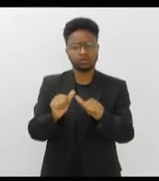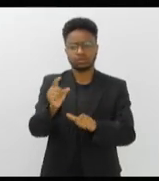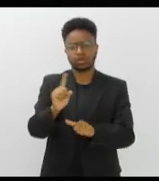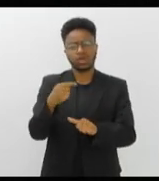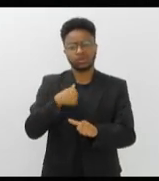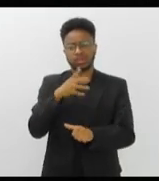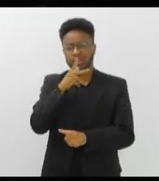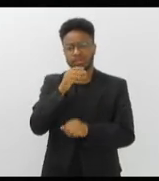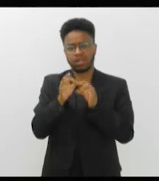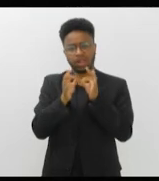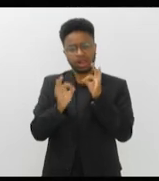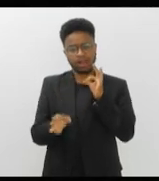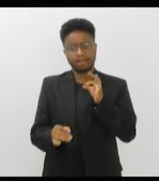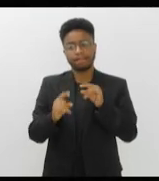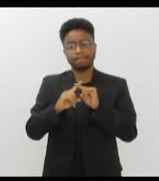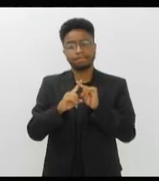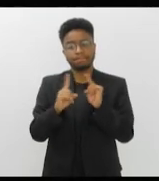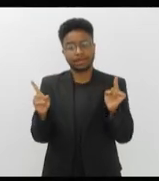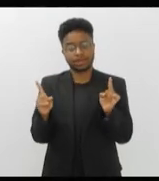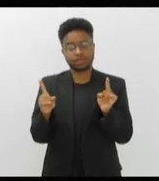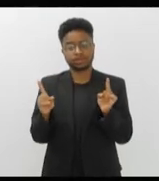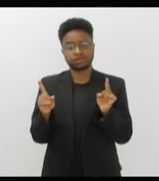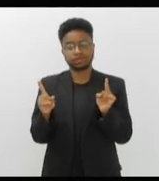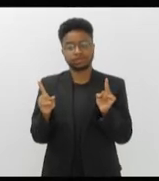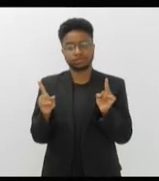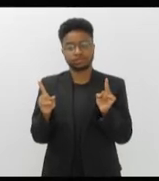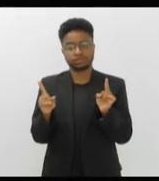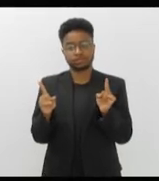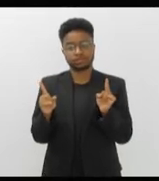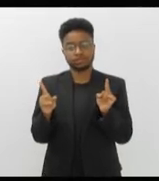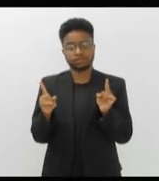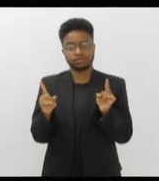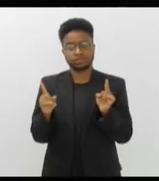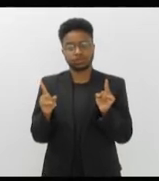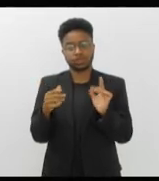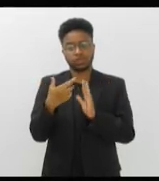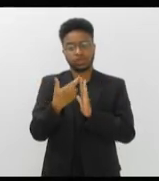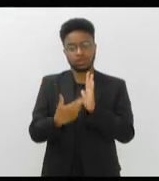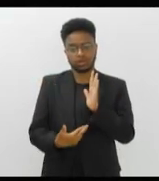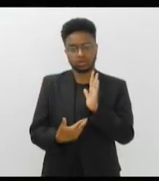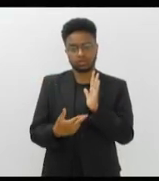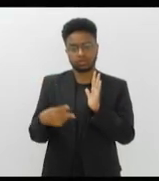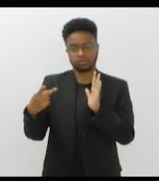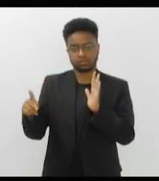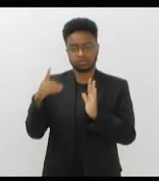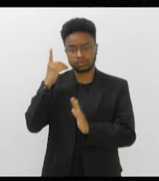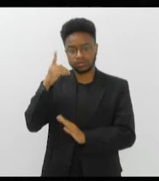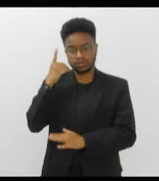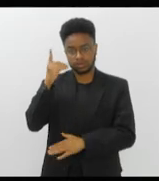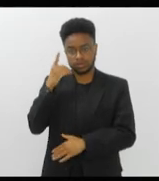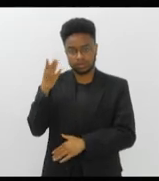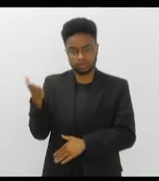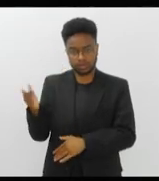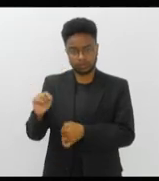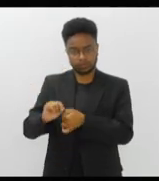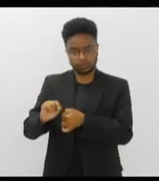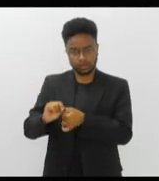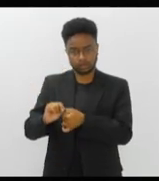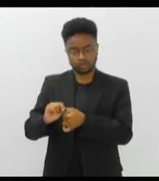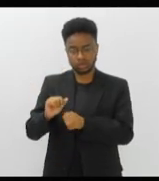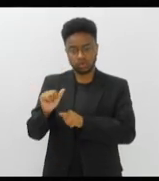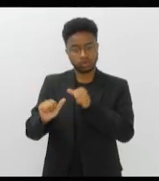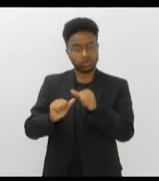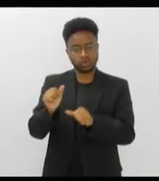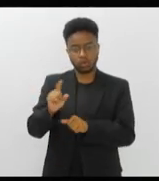tempo mas o a relatoria do Deputado ao columb não altera